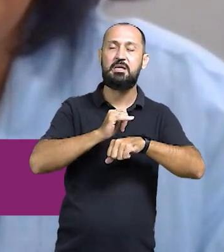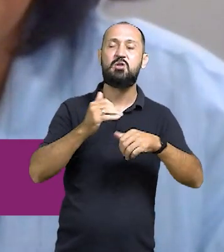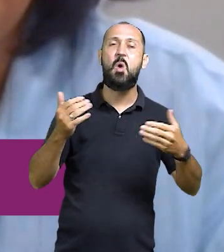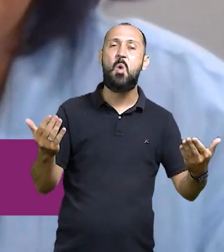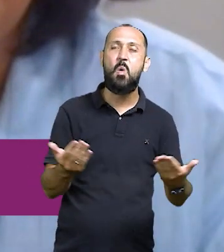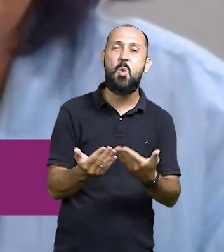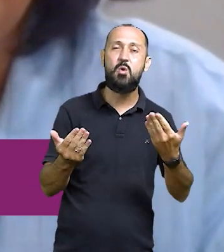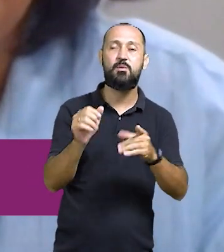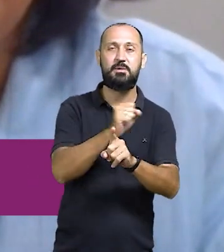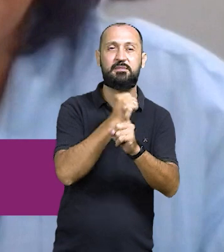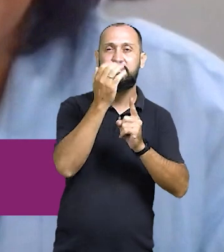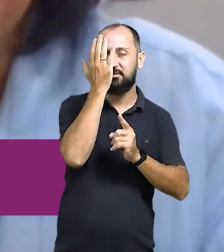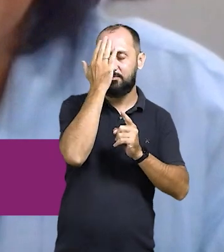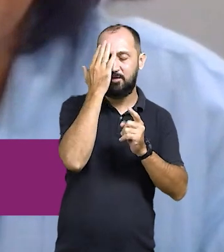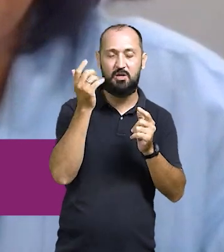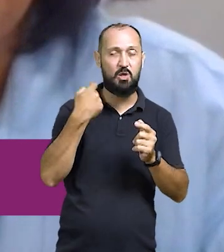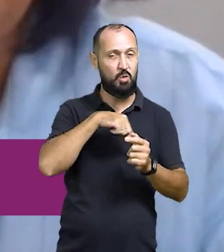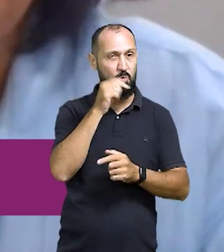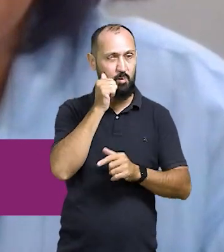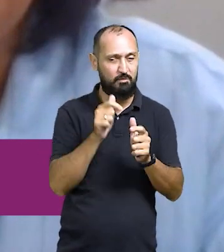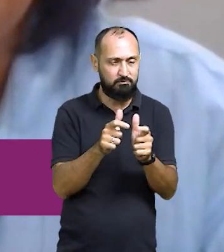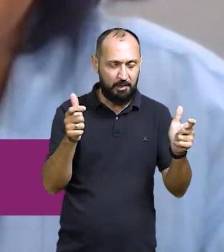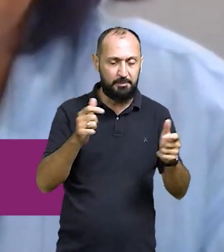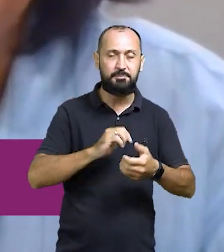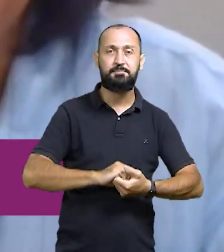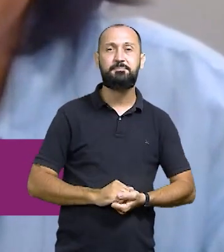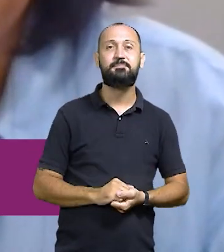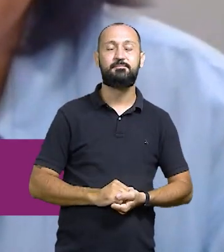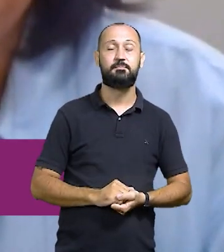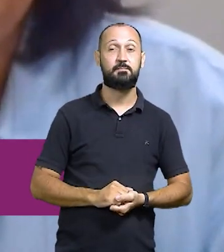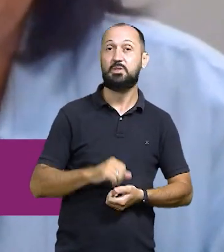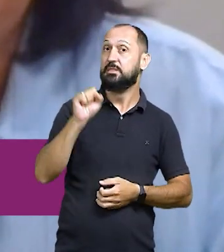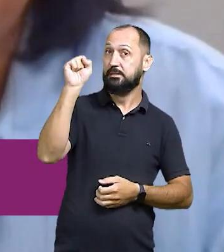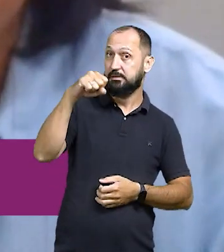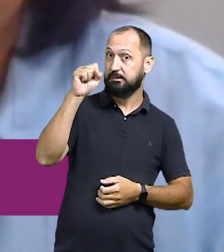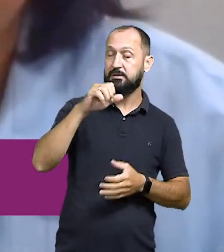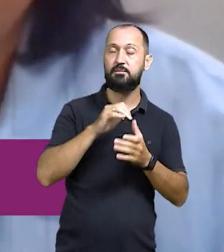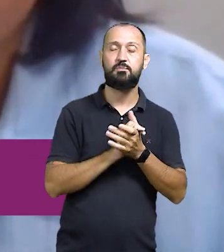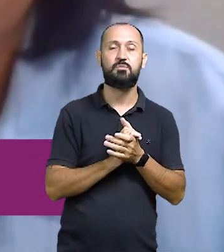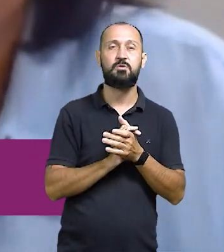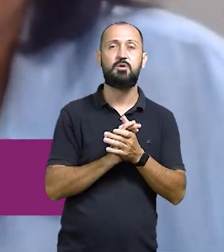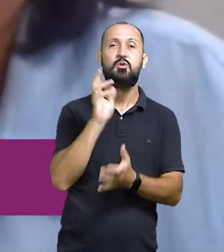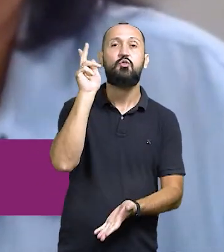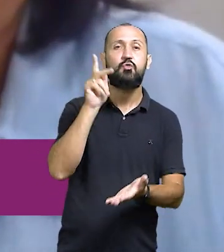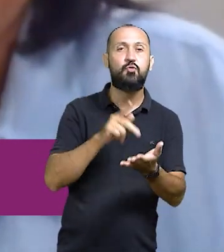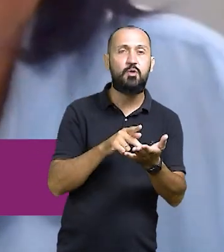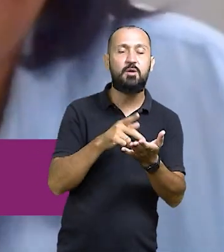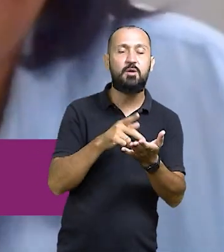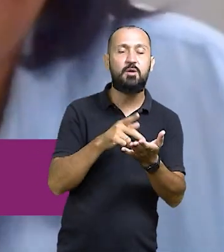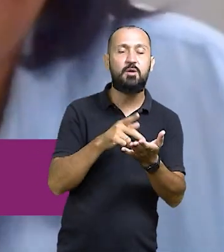temas atuais, de interesse, relevância e também que repercutem nas mídias sociais. E você assumiu a